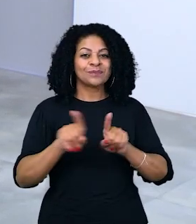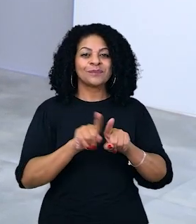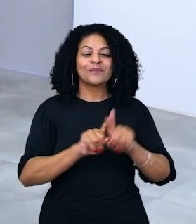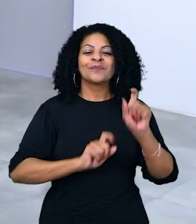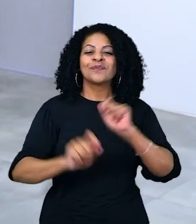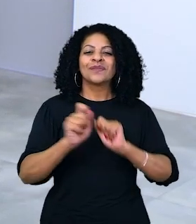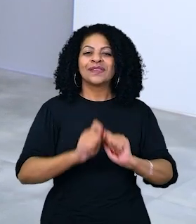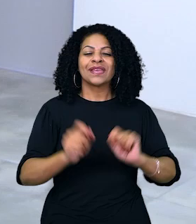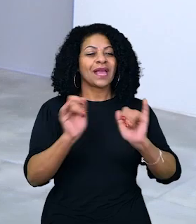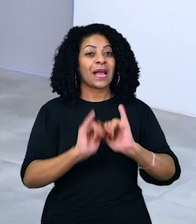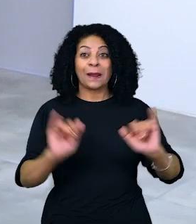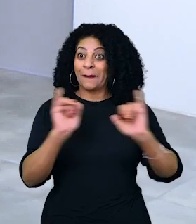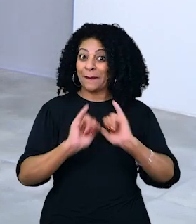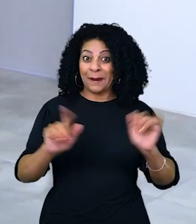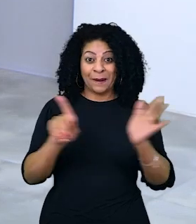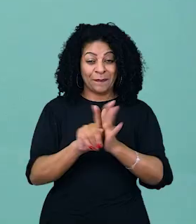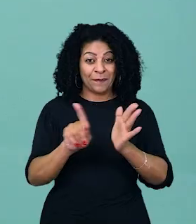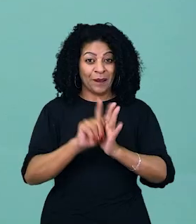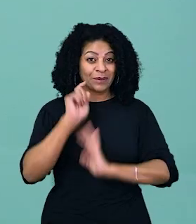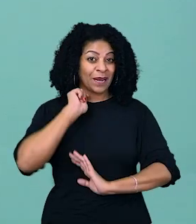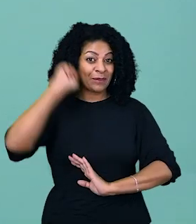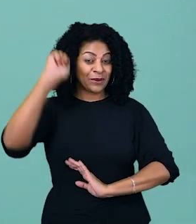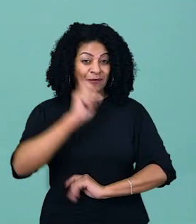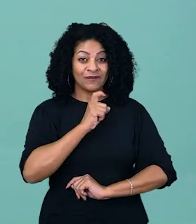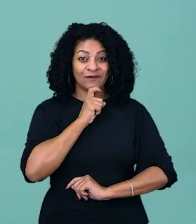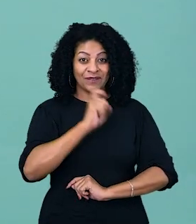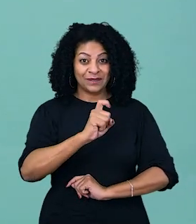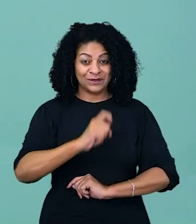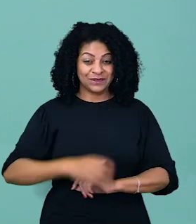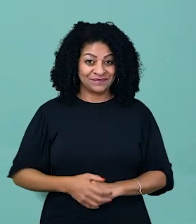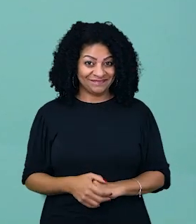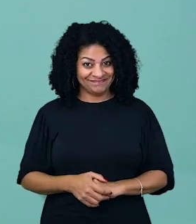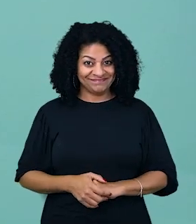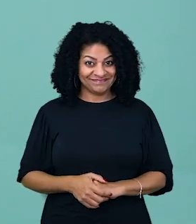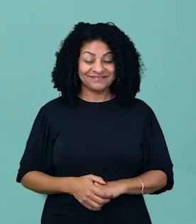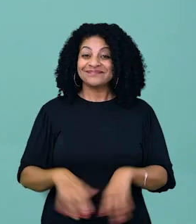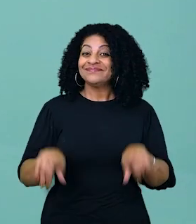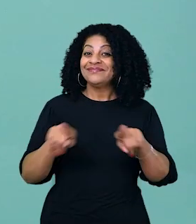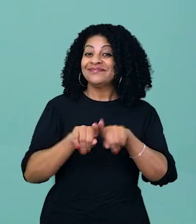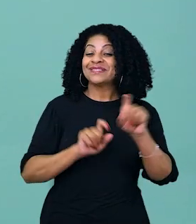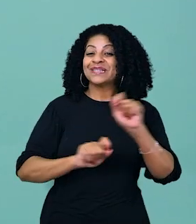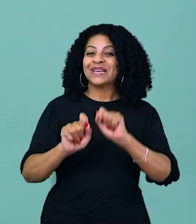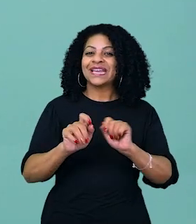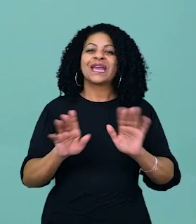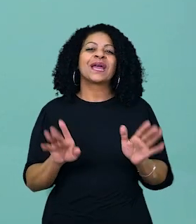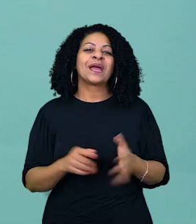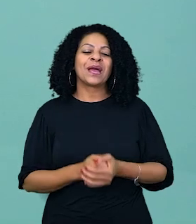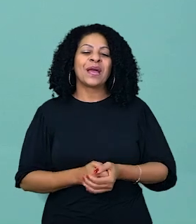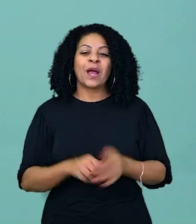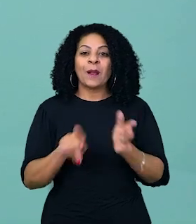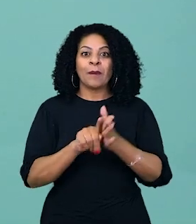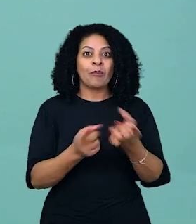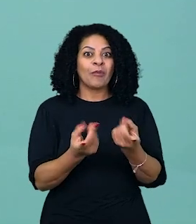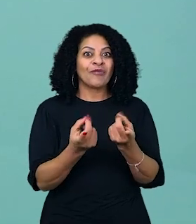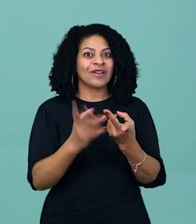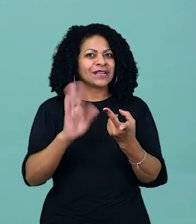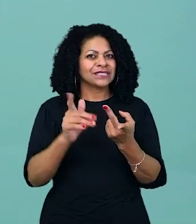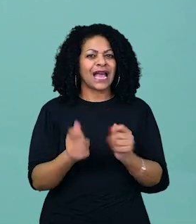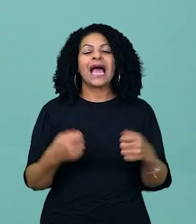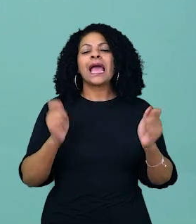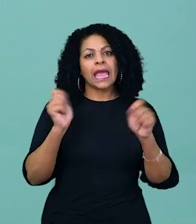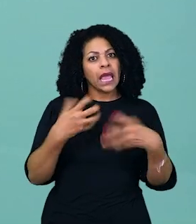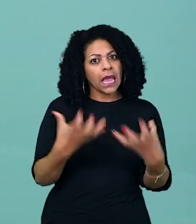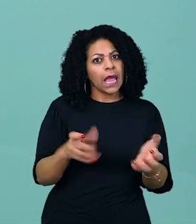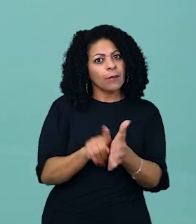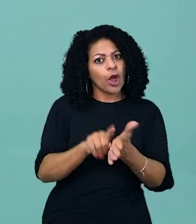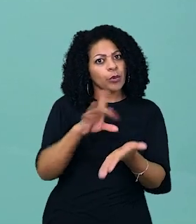da programação da campanha Abril Verde. E o seminário é aberto a toda a sociedade e as inscrições já estão abertas. Para participar, é só